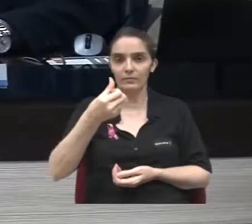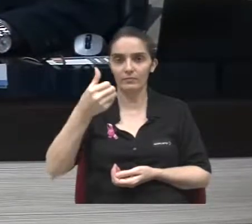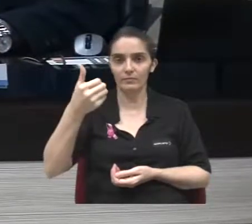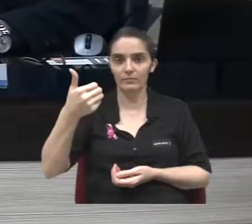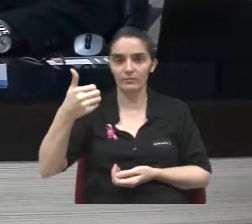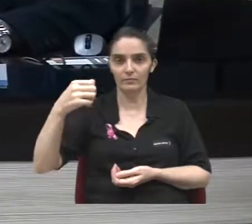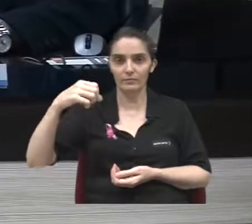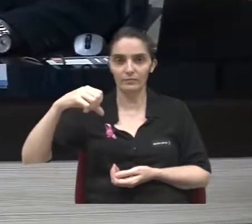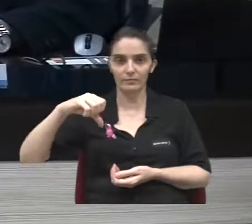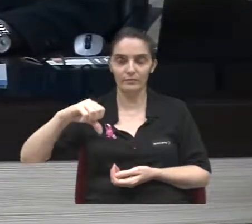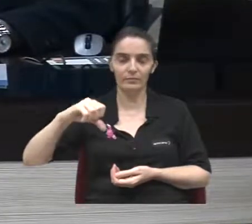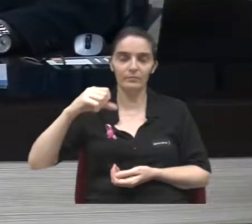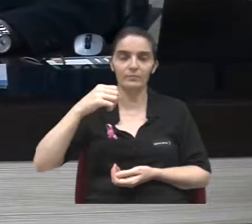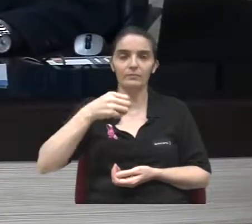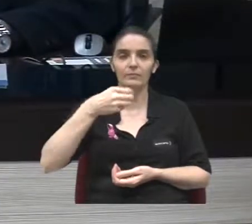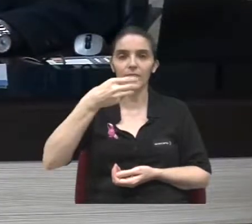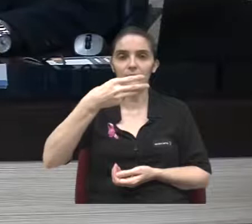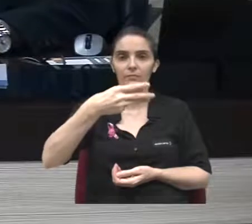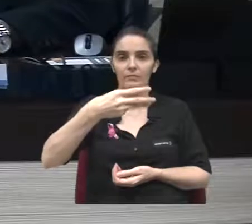3619/19.